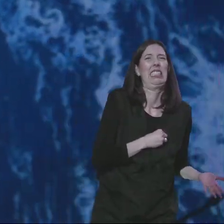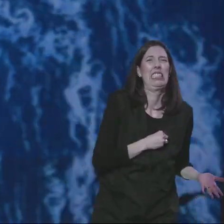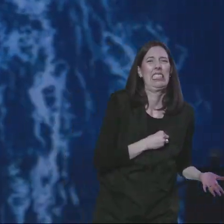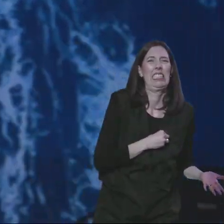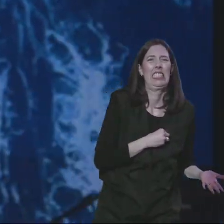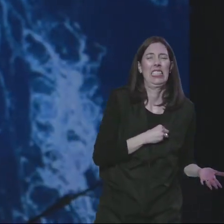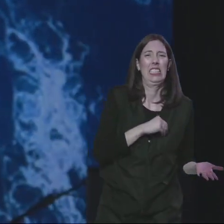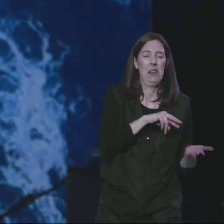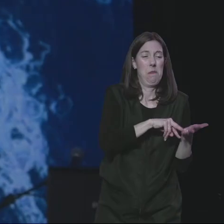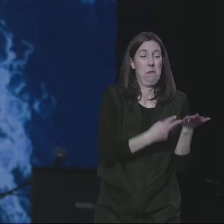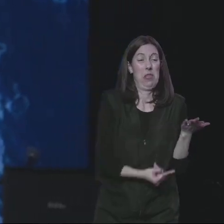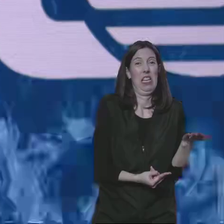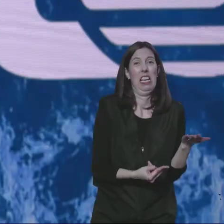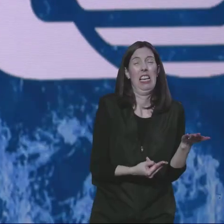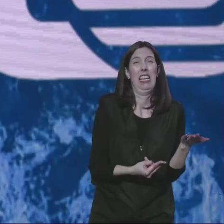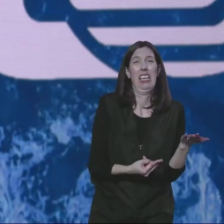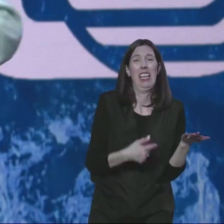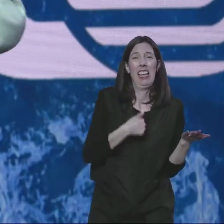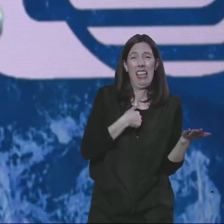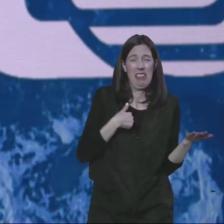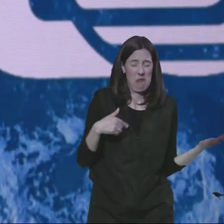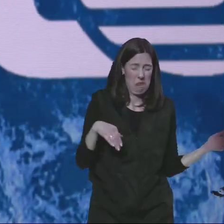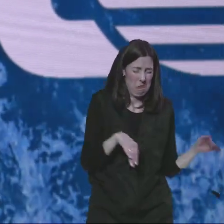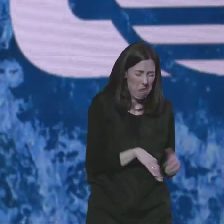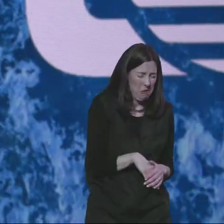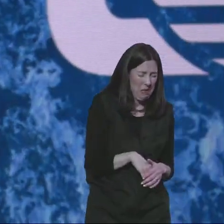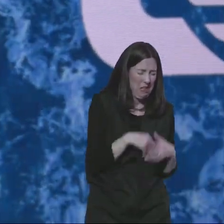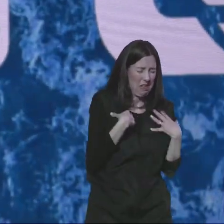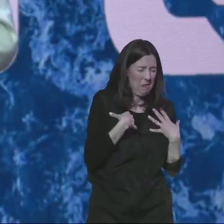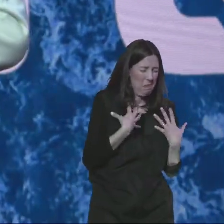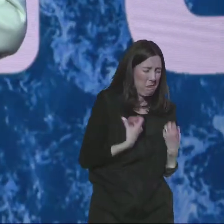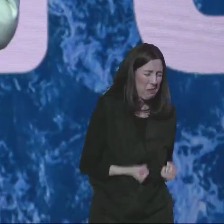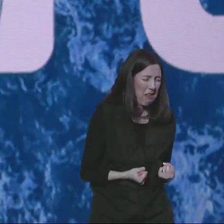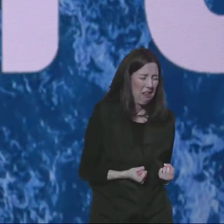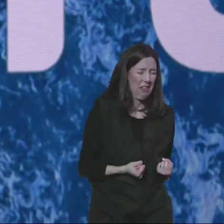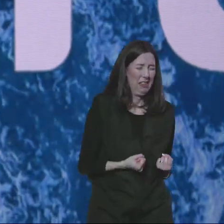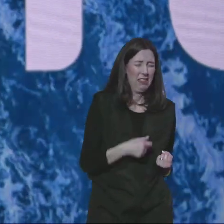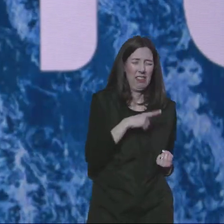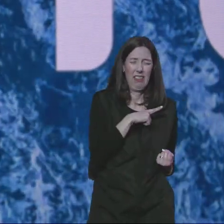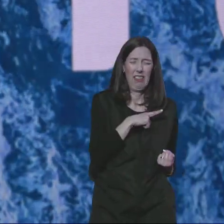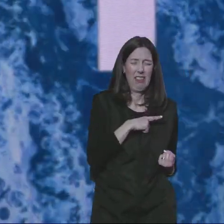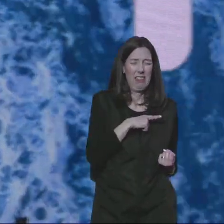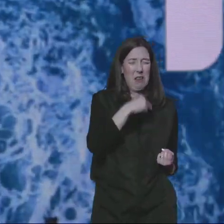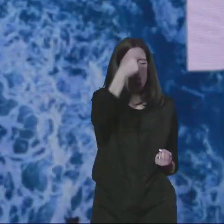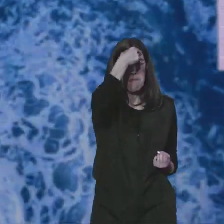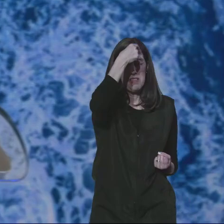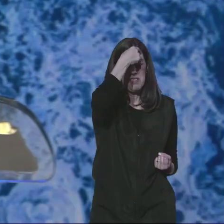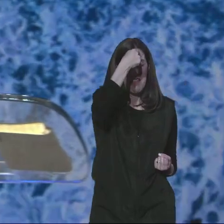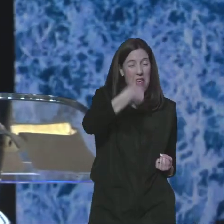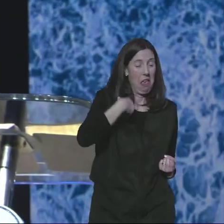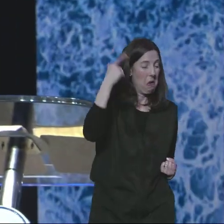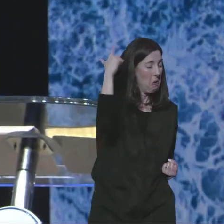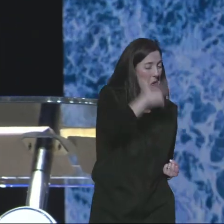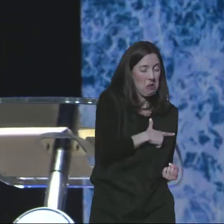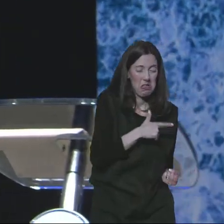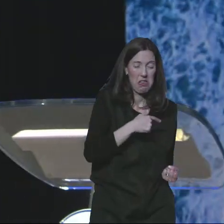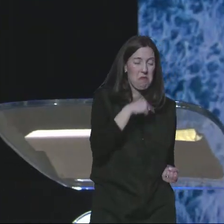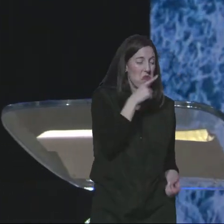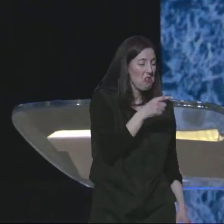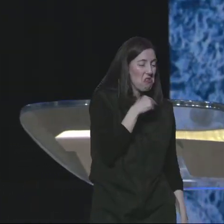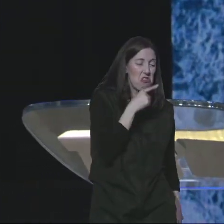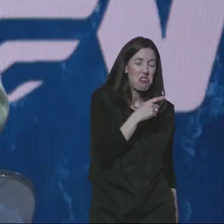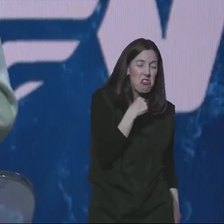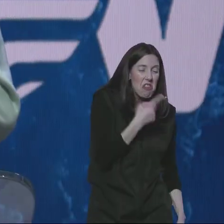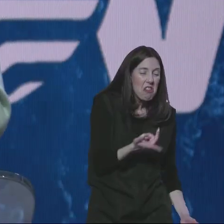levantar. Porque você se sente humilhado, você se sente cansado. Começam a vir pensamentos, você não vai conseguir, não adianta